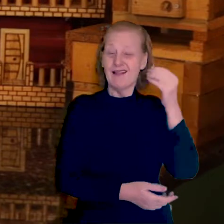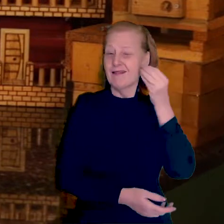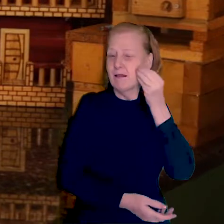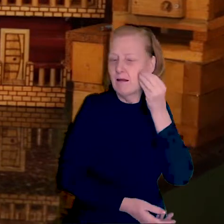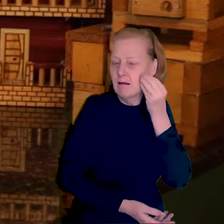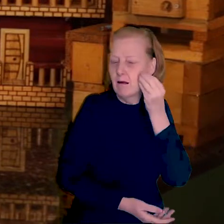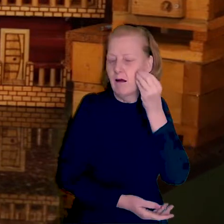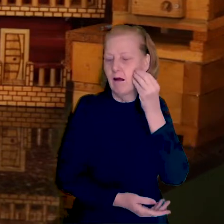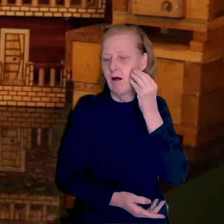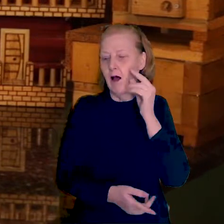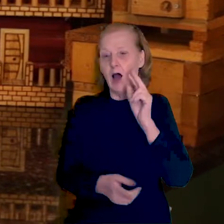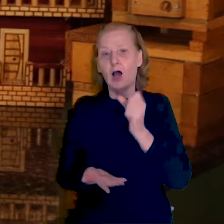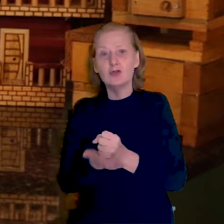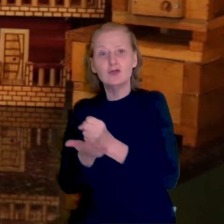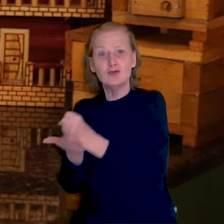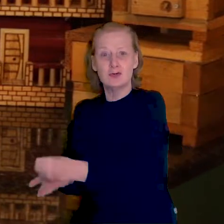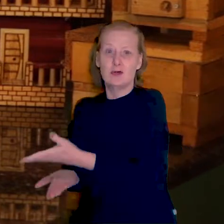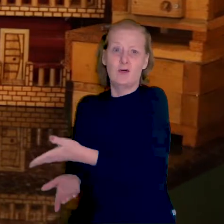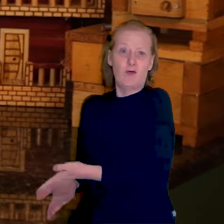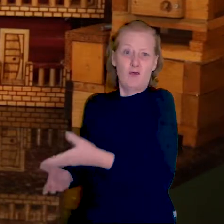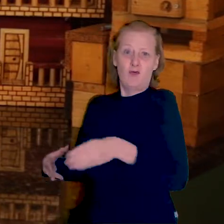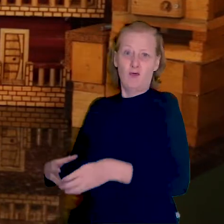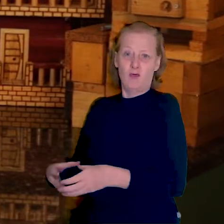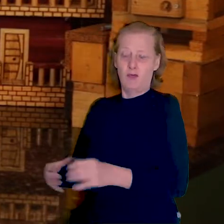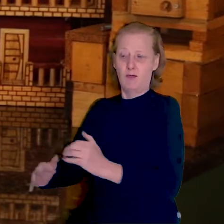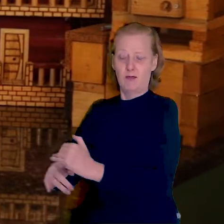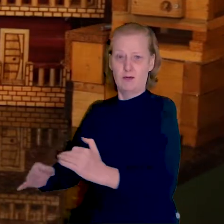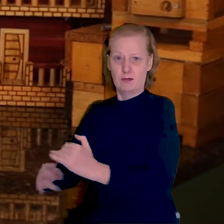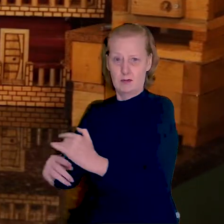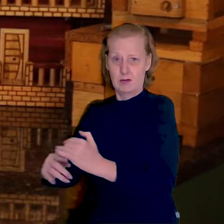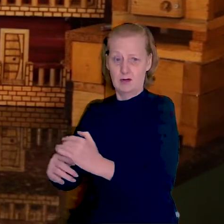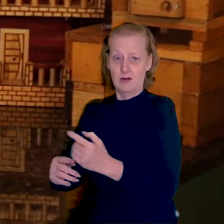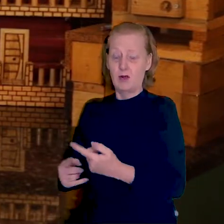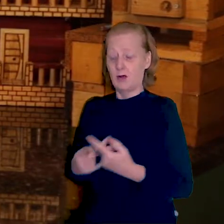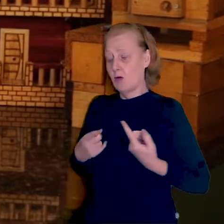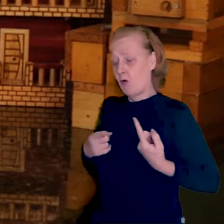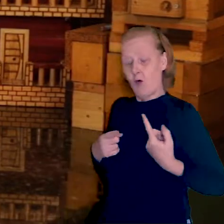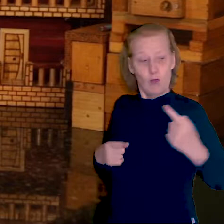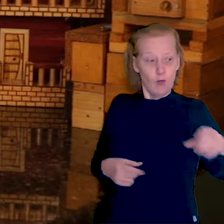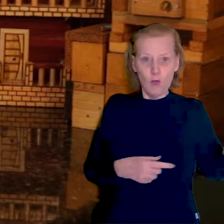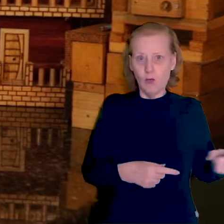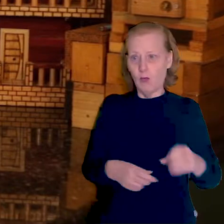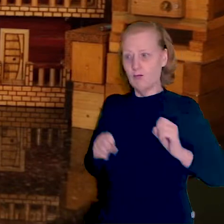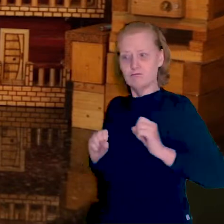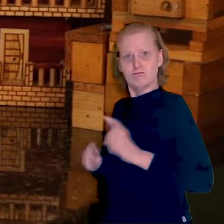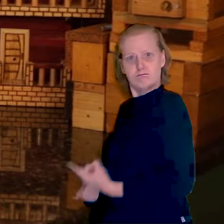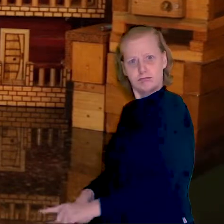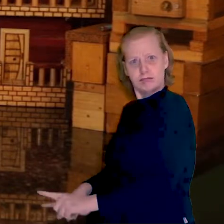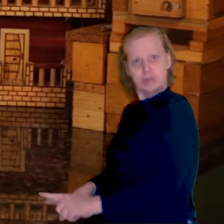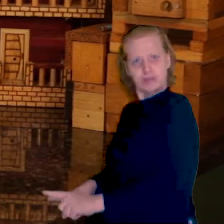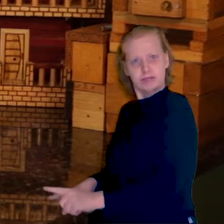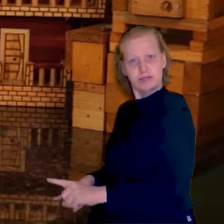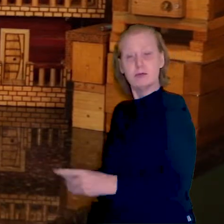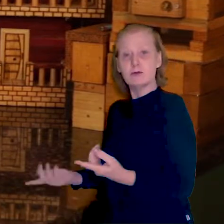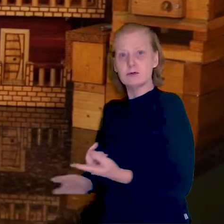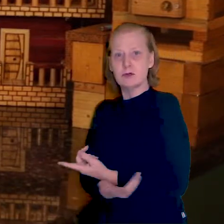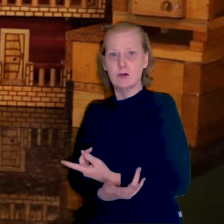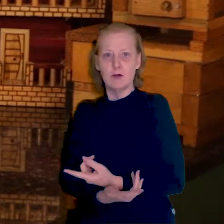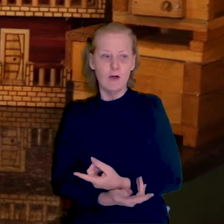tentar salvar essa mandaçaia, tá? Ela sofreu um ataque. Como eu sei que ela sofreu um ataque de fuorídeos,